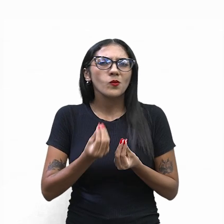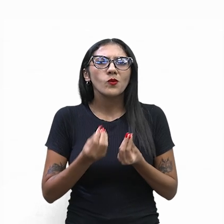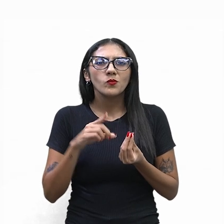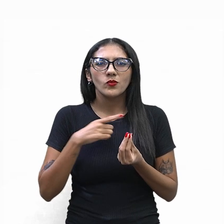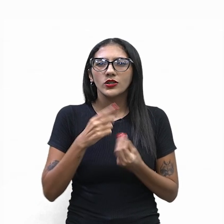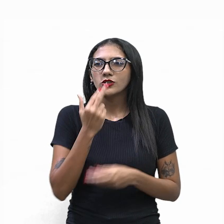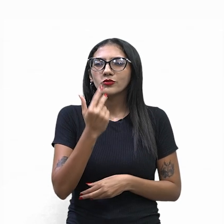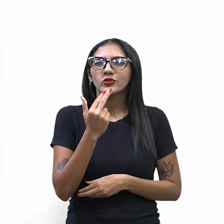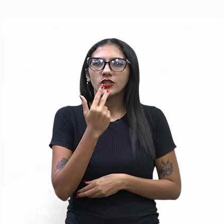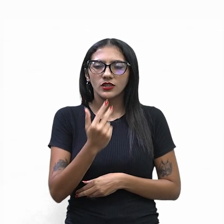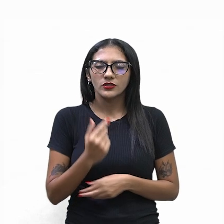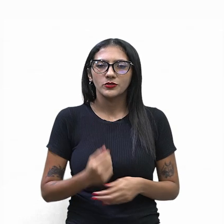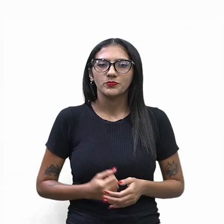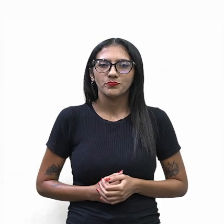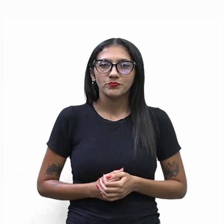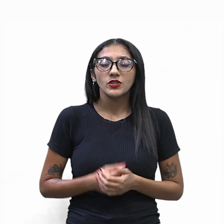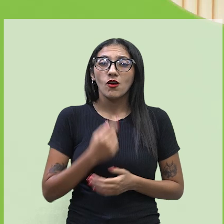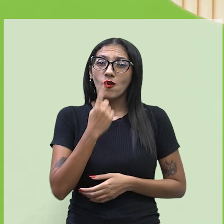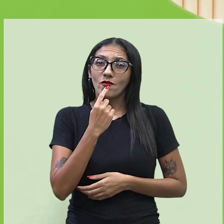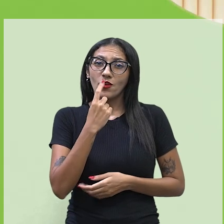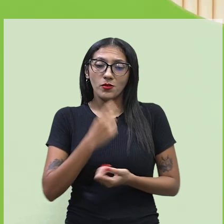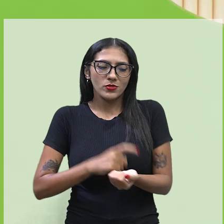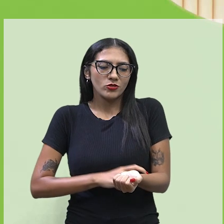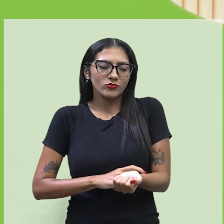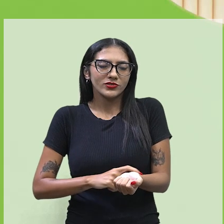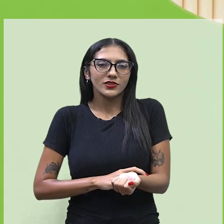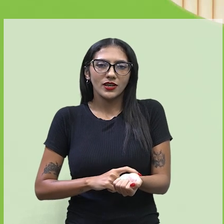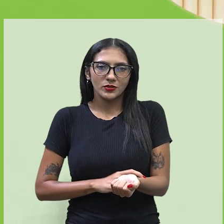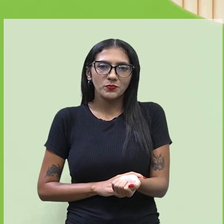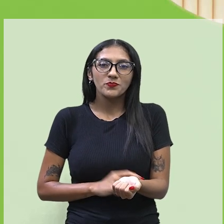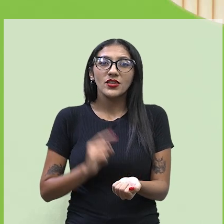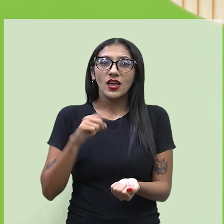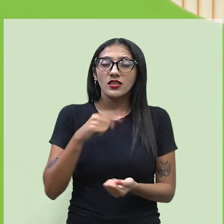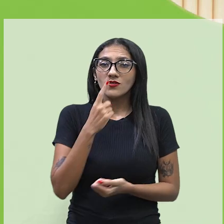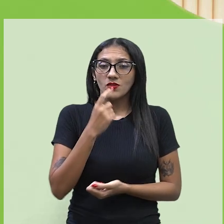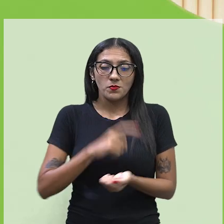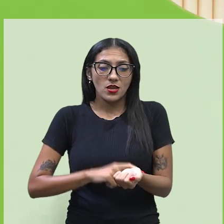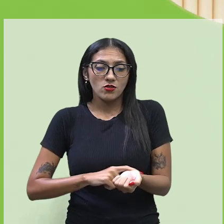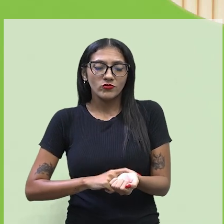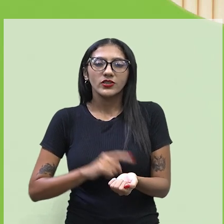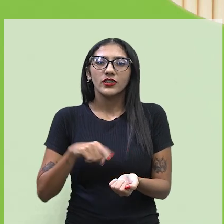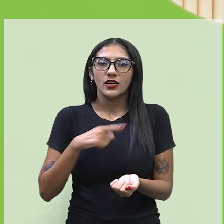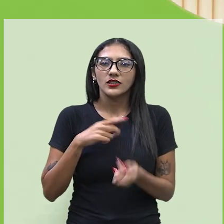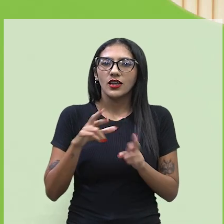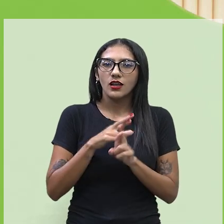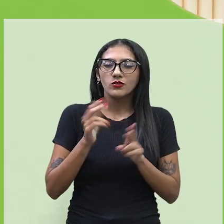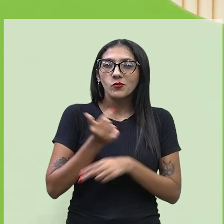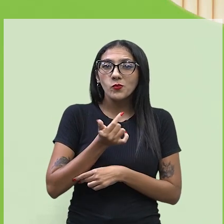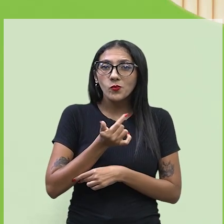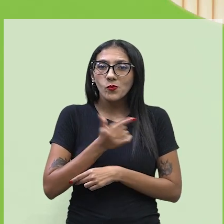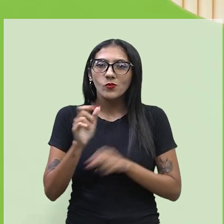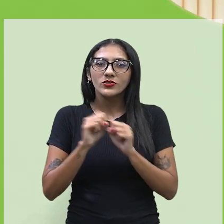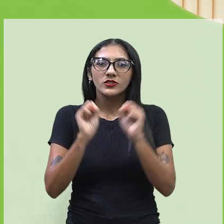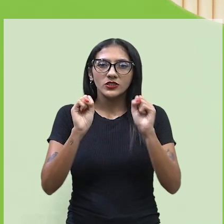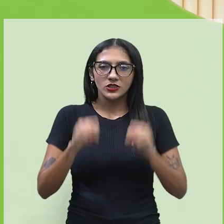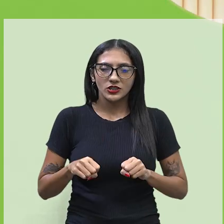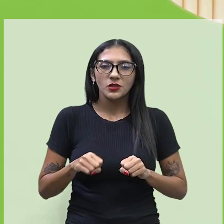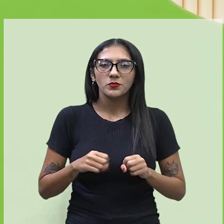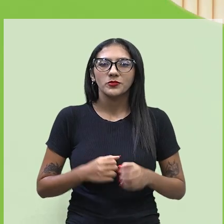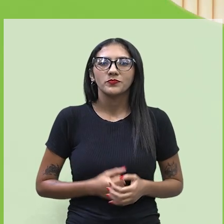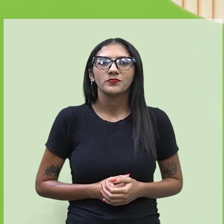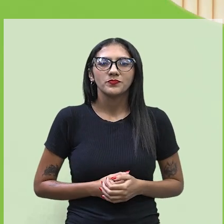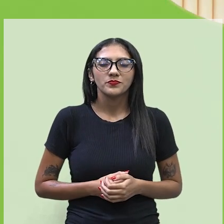esses nutrientes? É o nosso sangue. E o nosso sangue, ele vai fazer parte aí de um outro sistema, que é o sistema